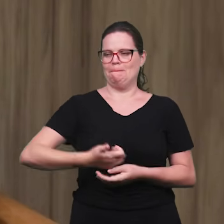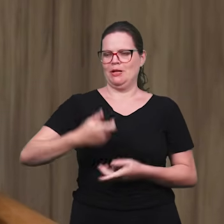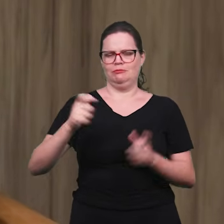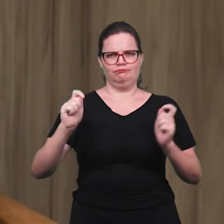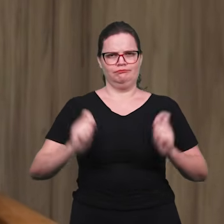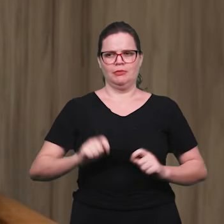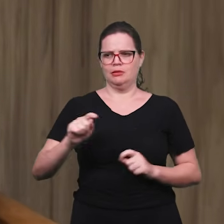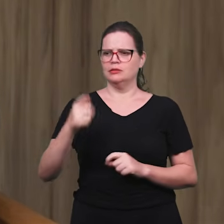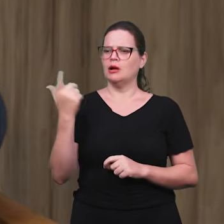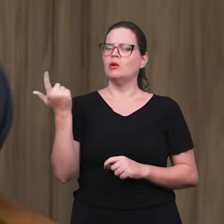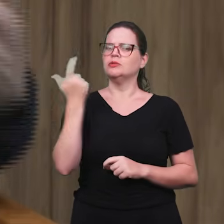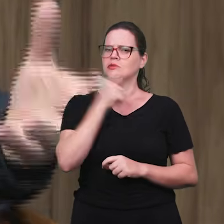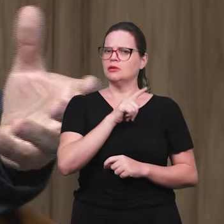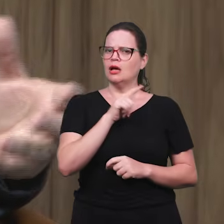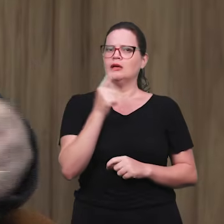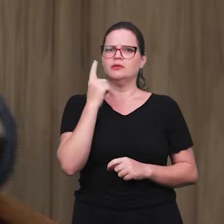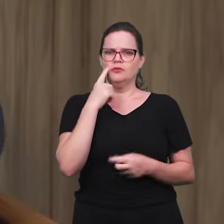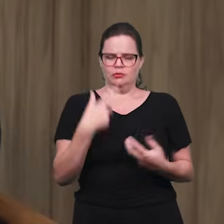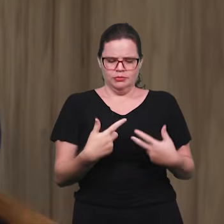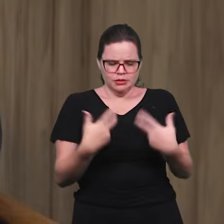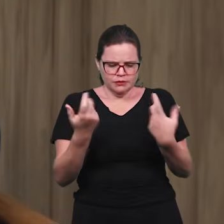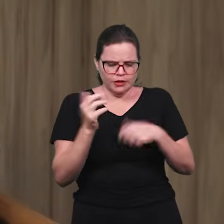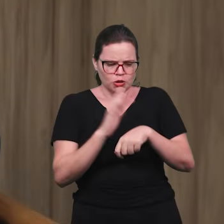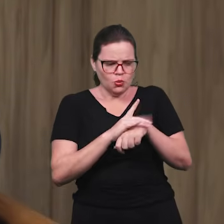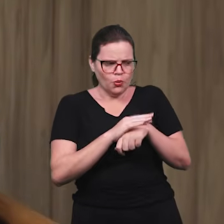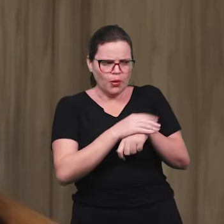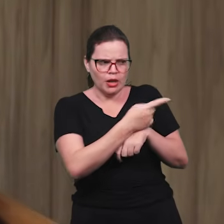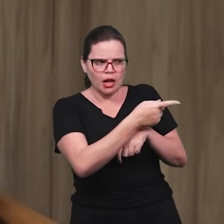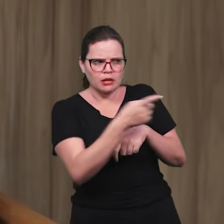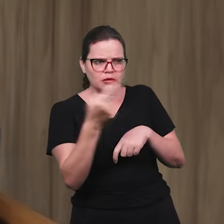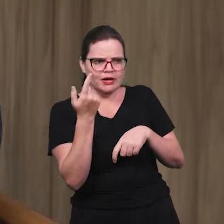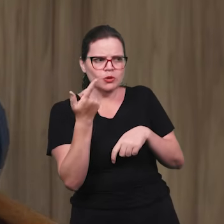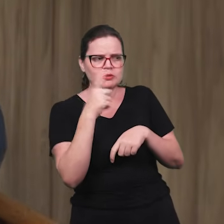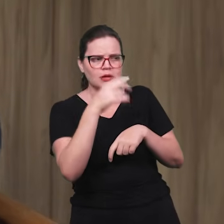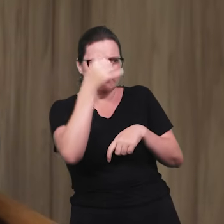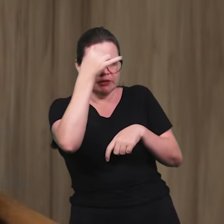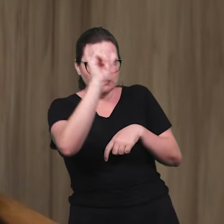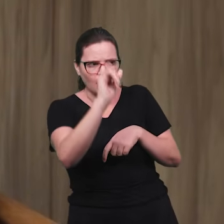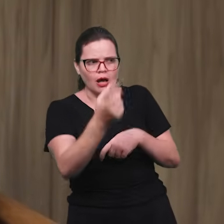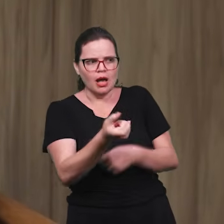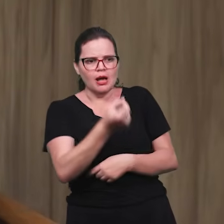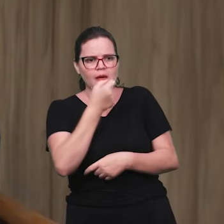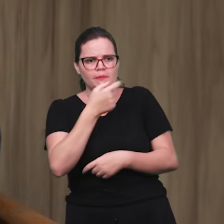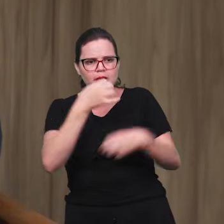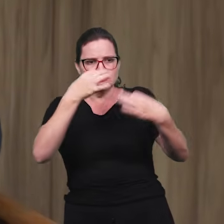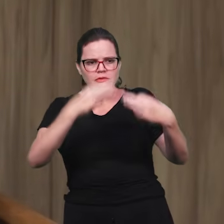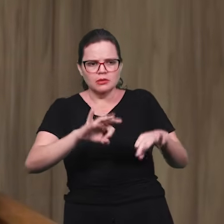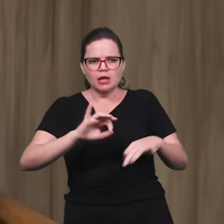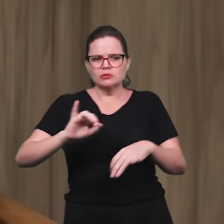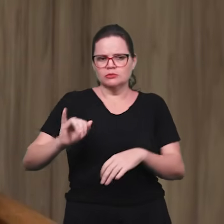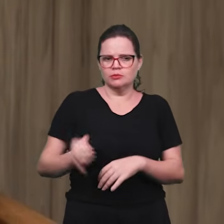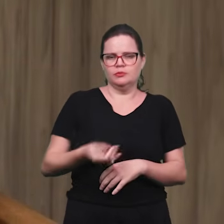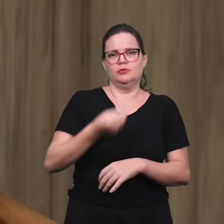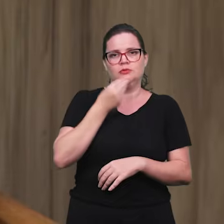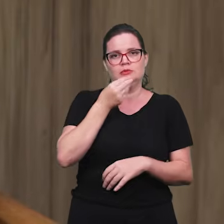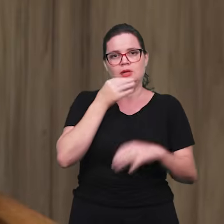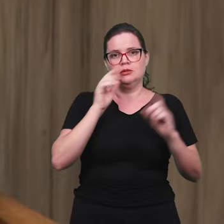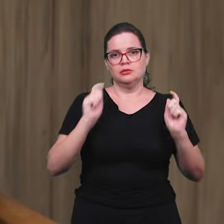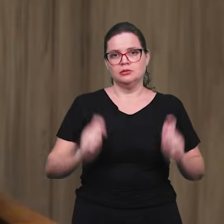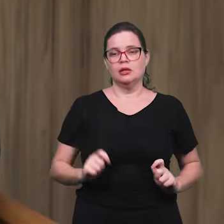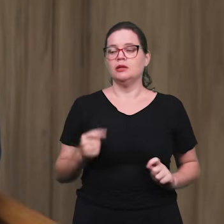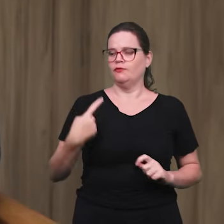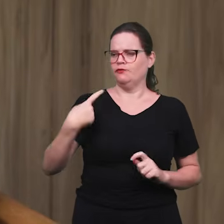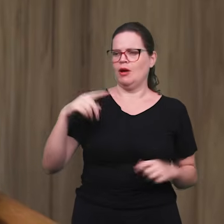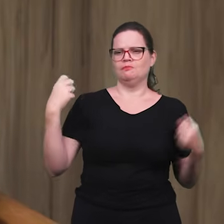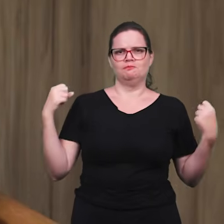expressiva, ele vai conseguir identificar as patologias que estão o cercando, vai conseguir entrar com uma medicação no tempo oportuno, fazer